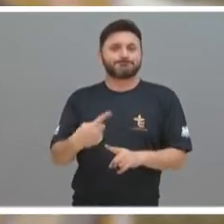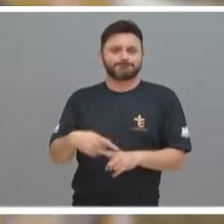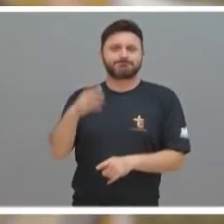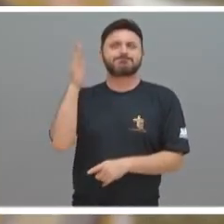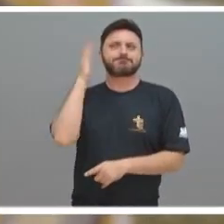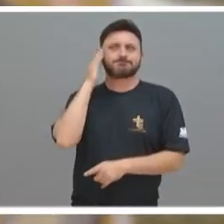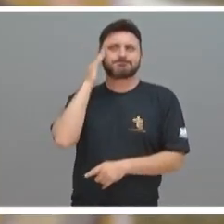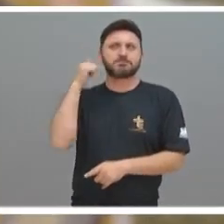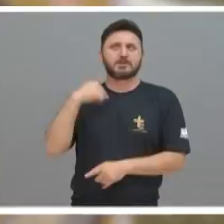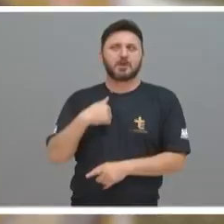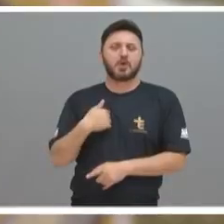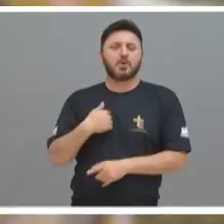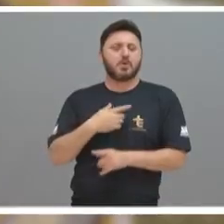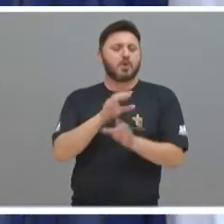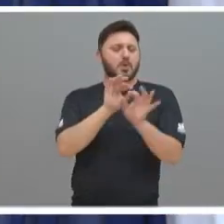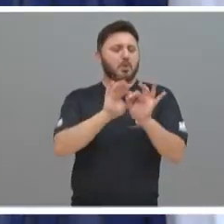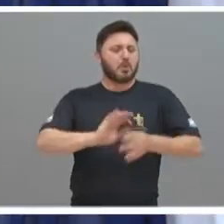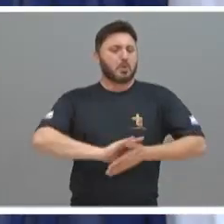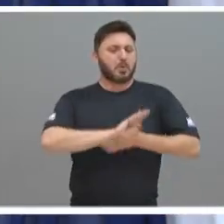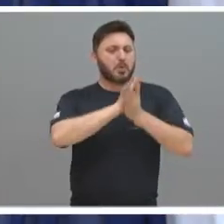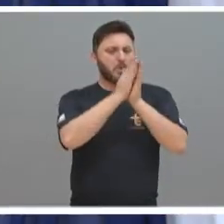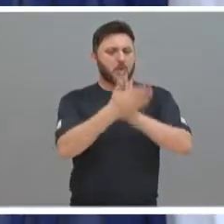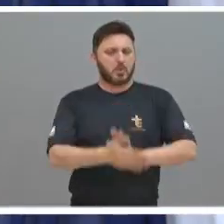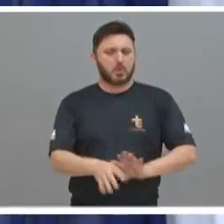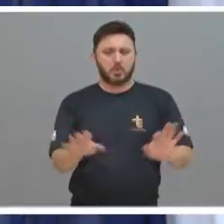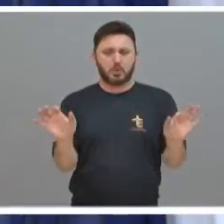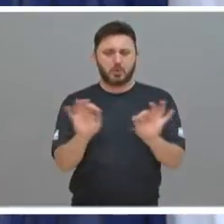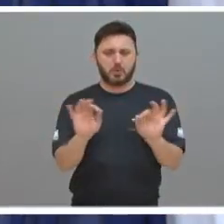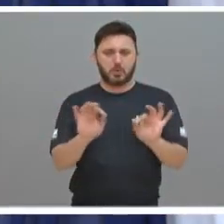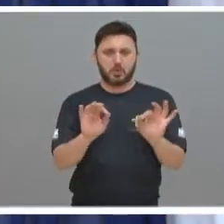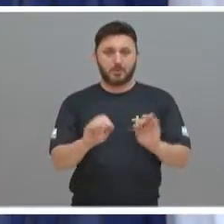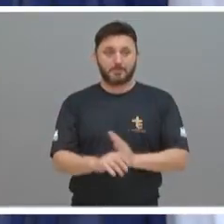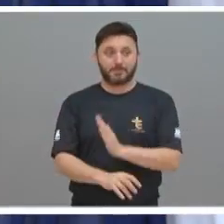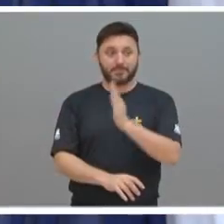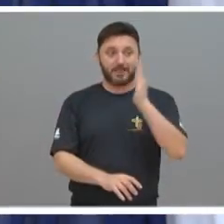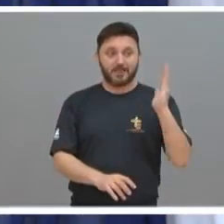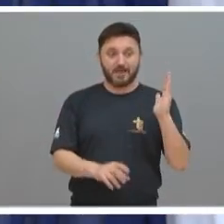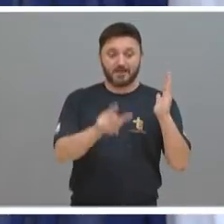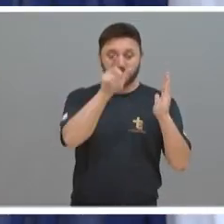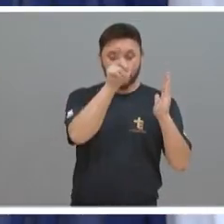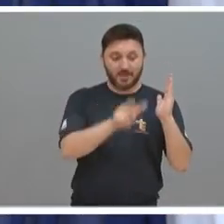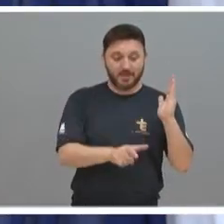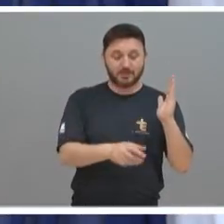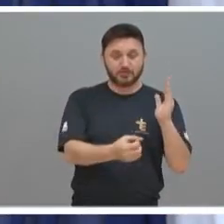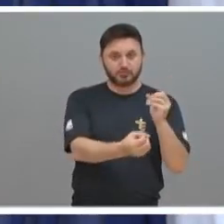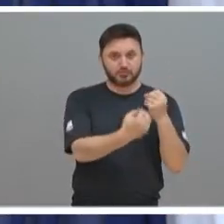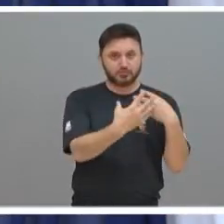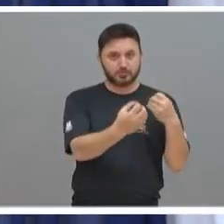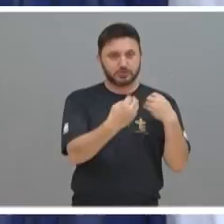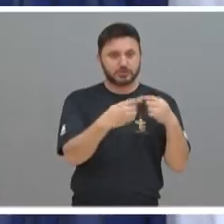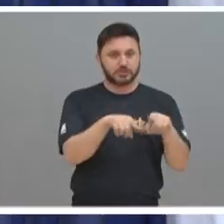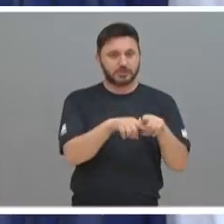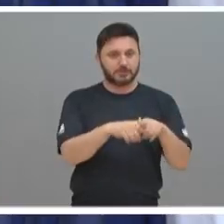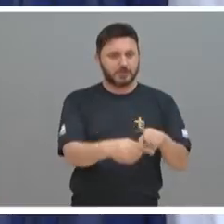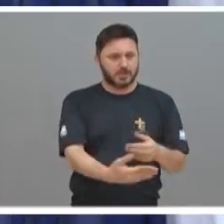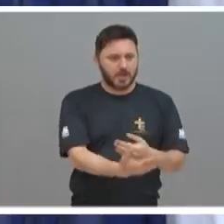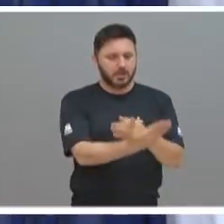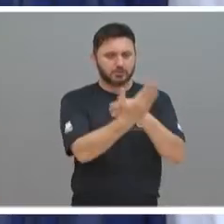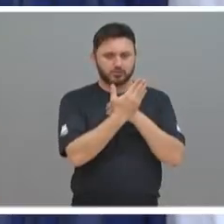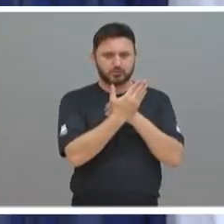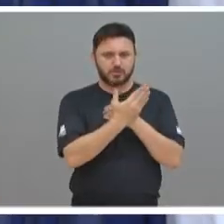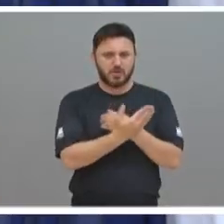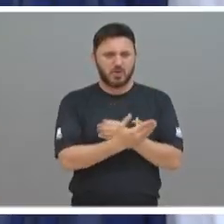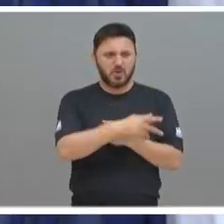que não sairei humilhado. A meu lado está quem me justifica. Alguém me